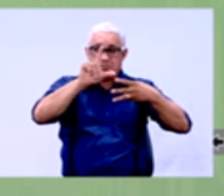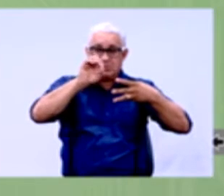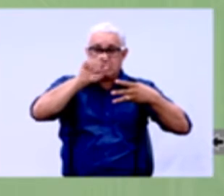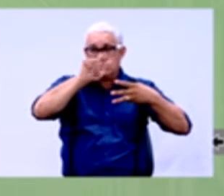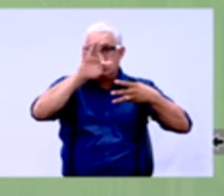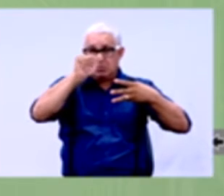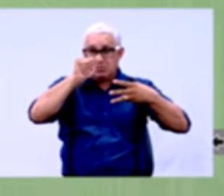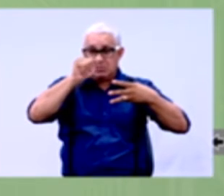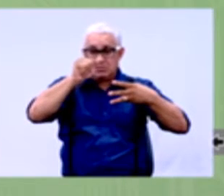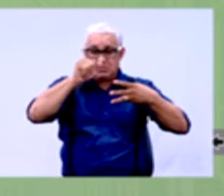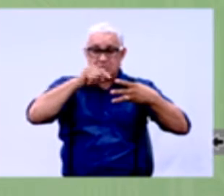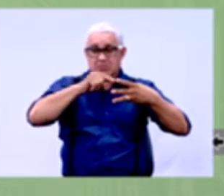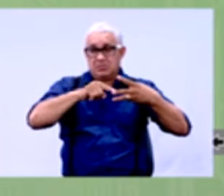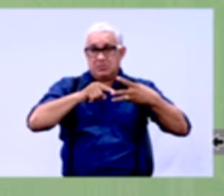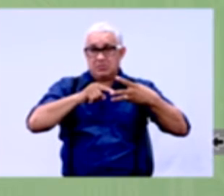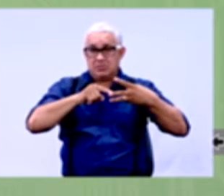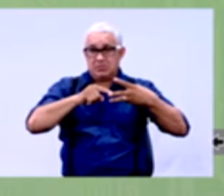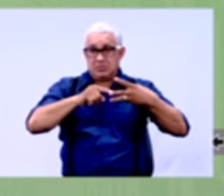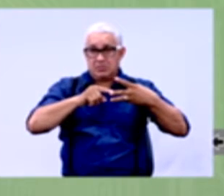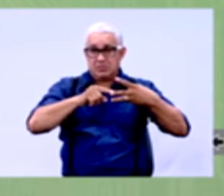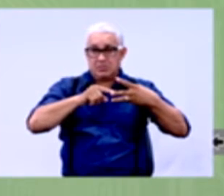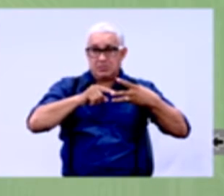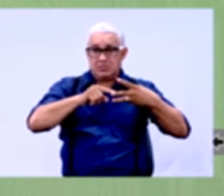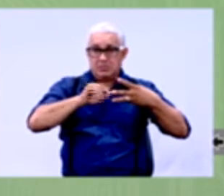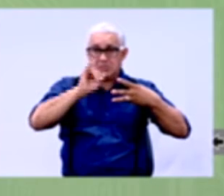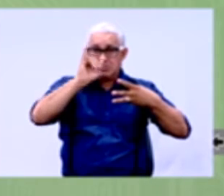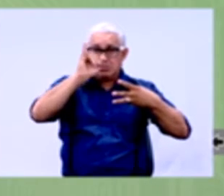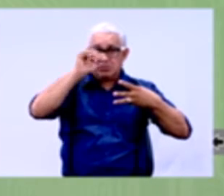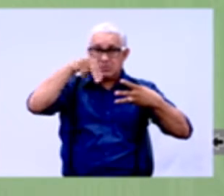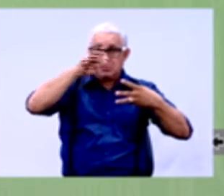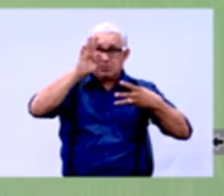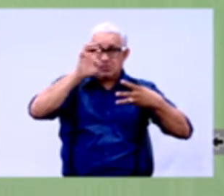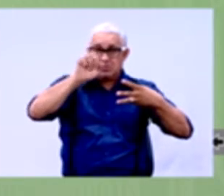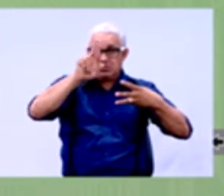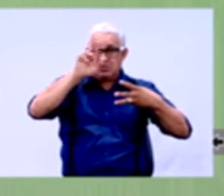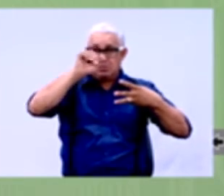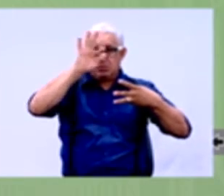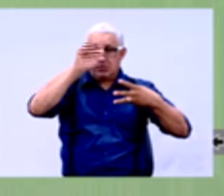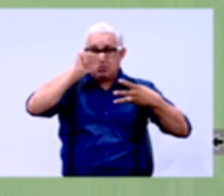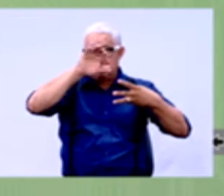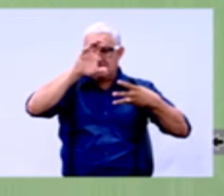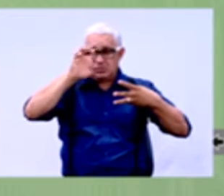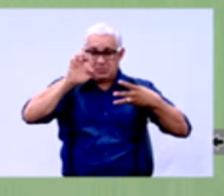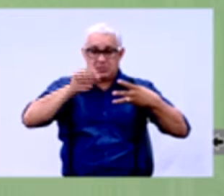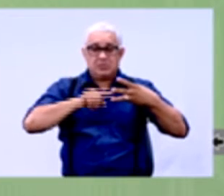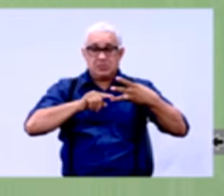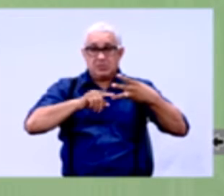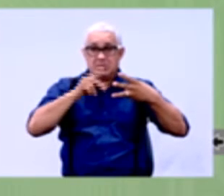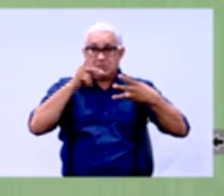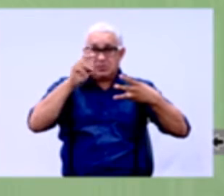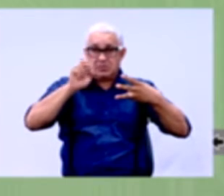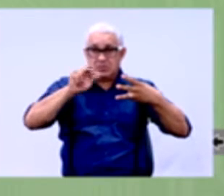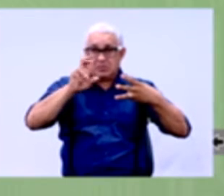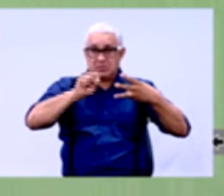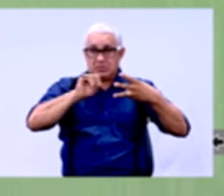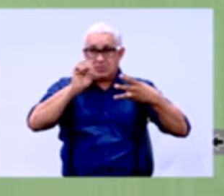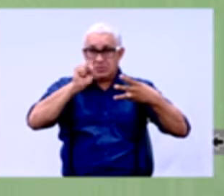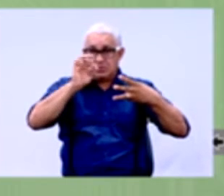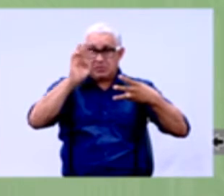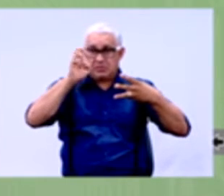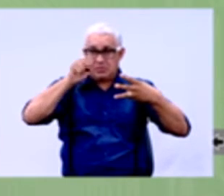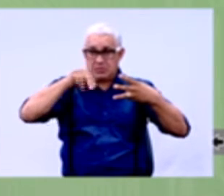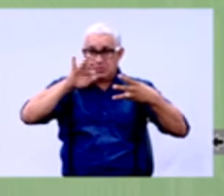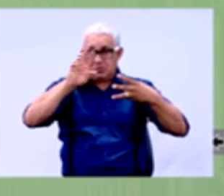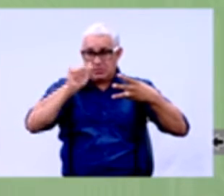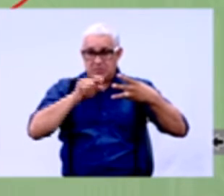negócio, nós temos a interface com o usuário e a persistência, a parte de validação dessas regras,